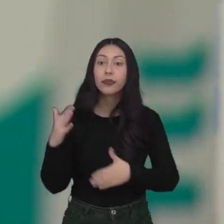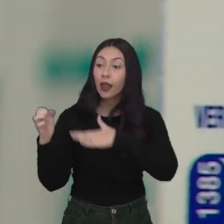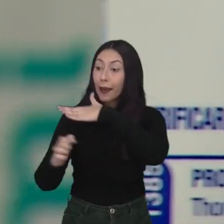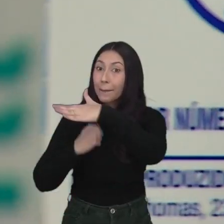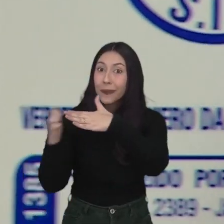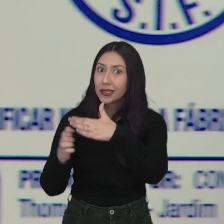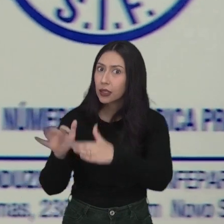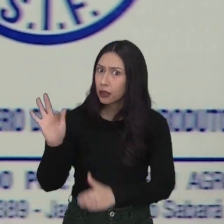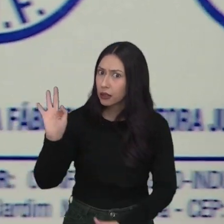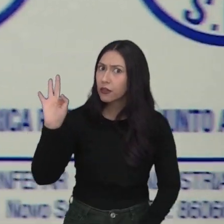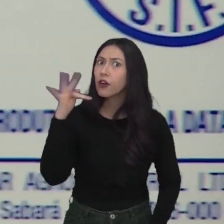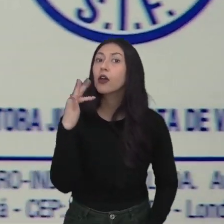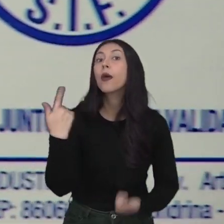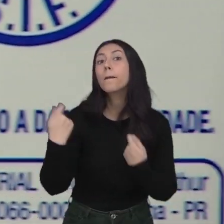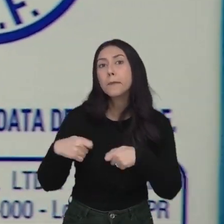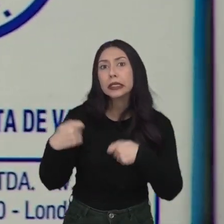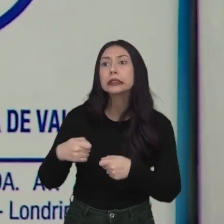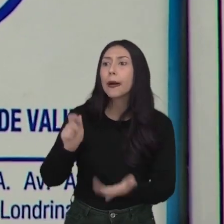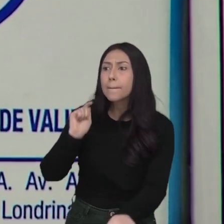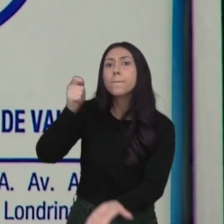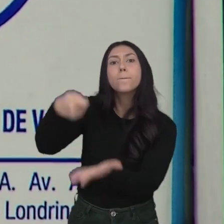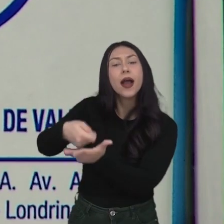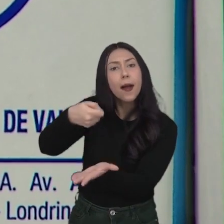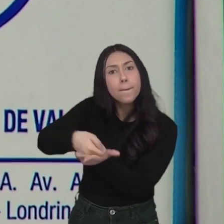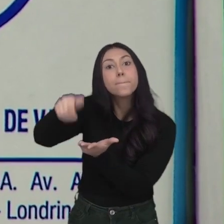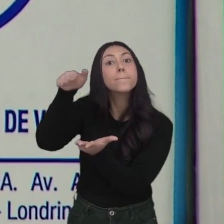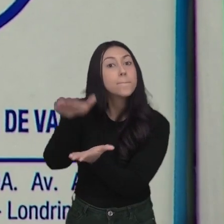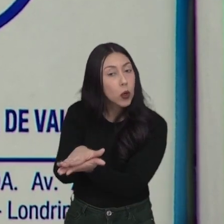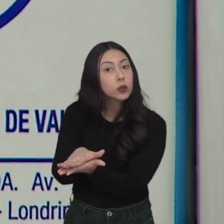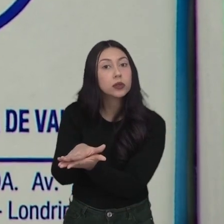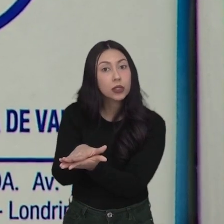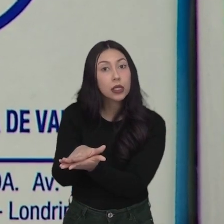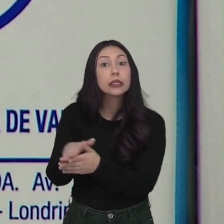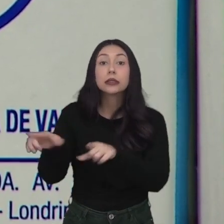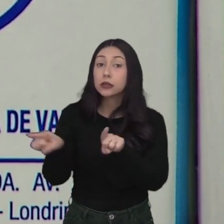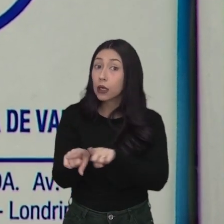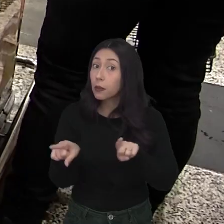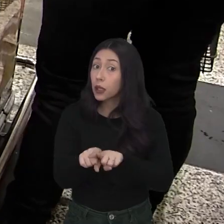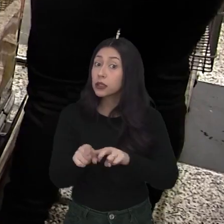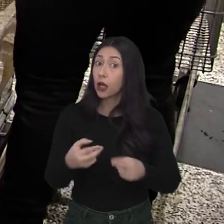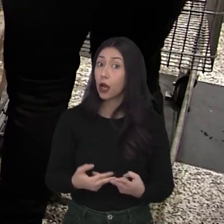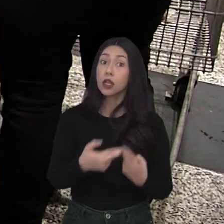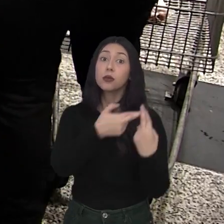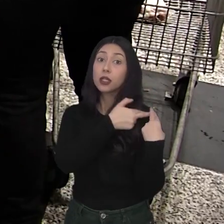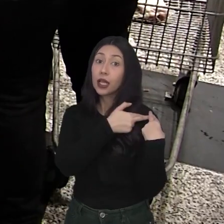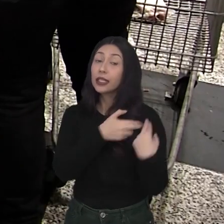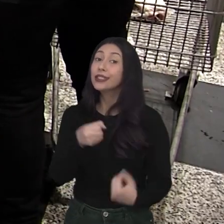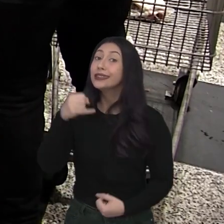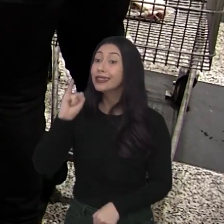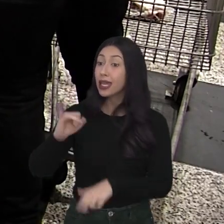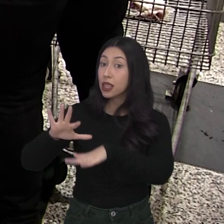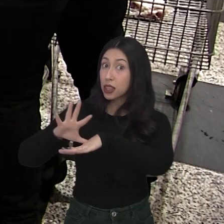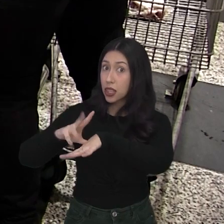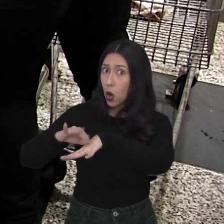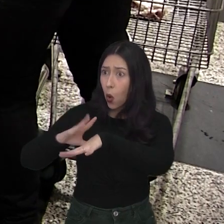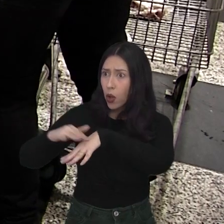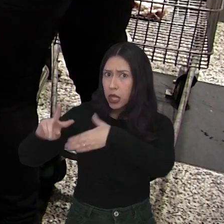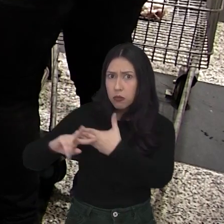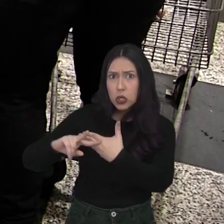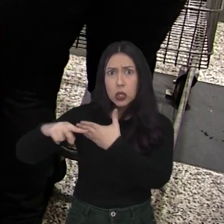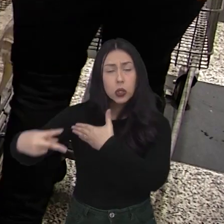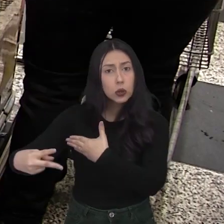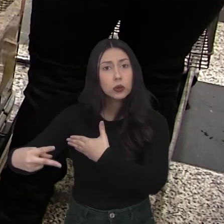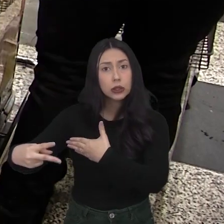As empresas que praticam fraude devem indenizar quem adquiriu o produto adulterado. Elas também são responsabilizadas em caso